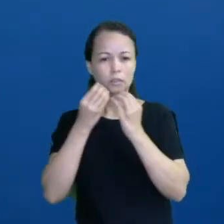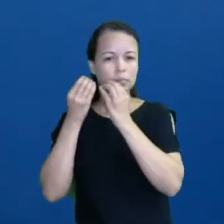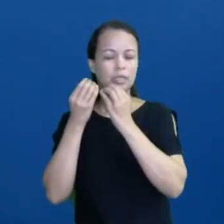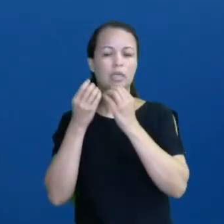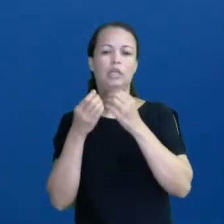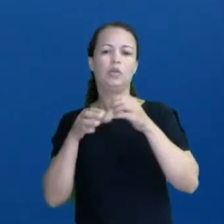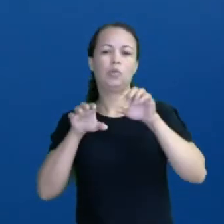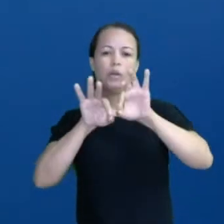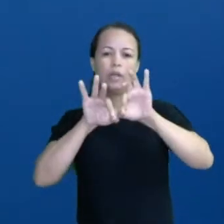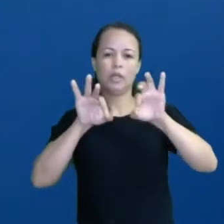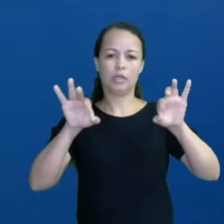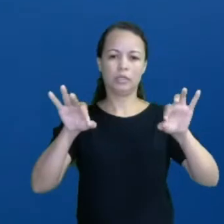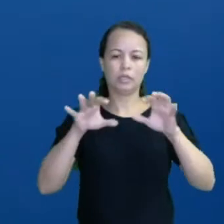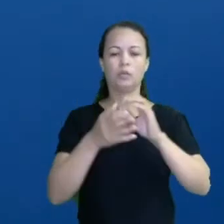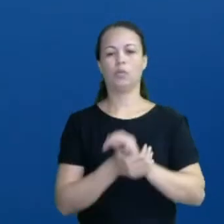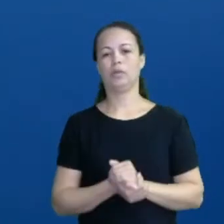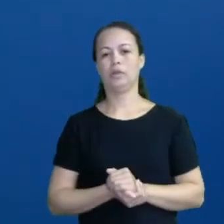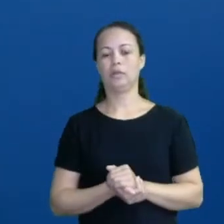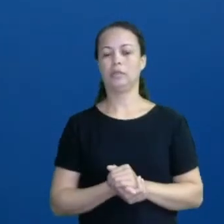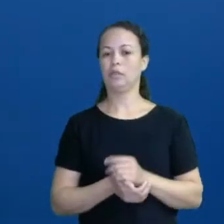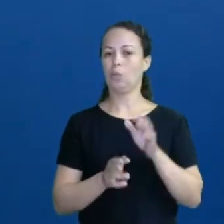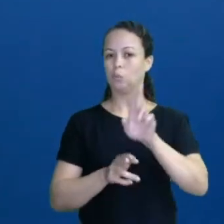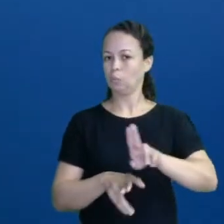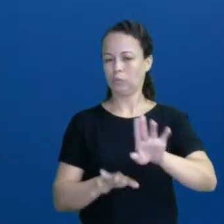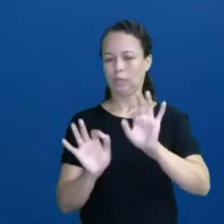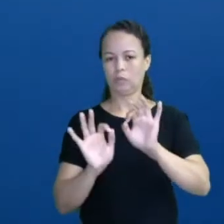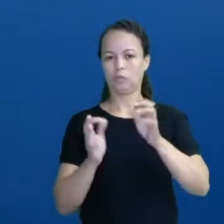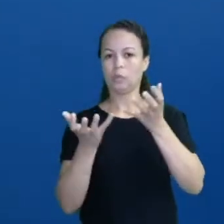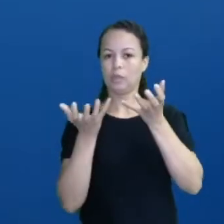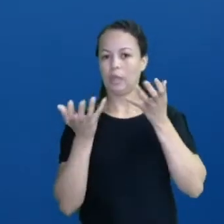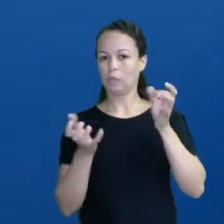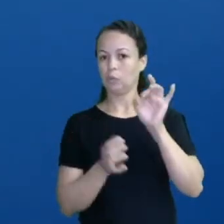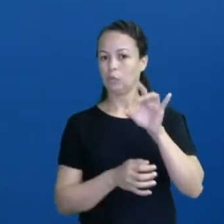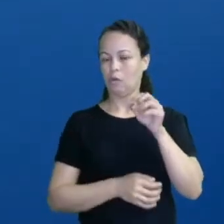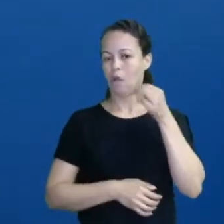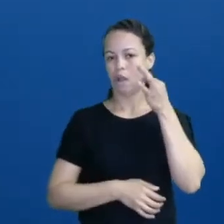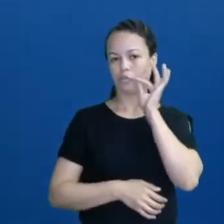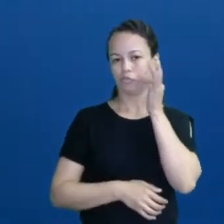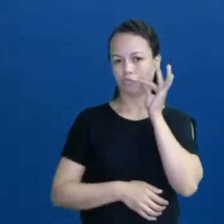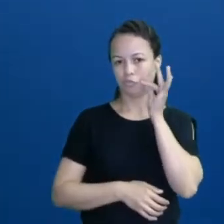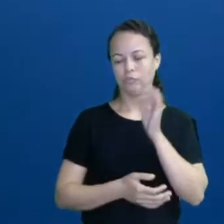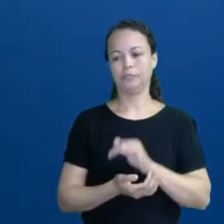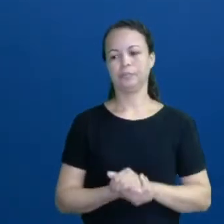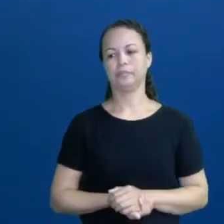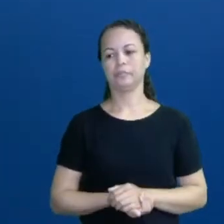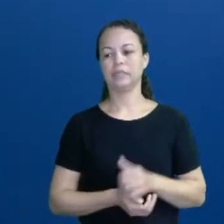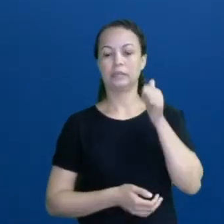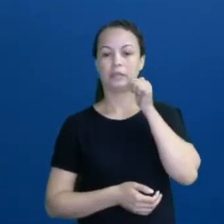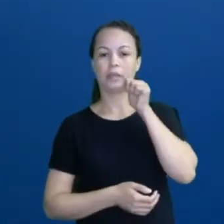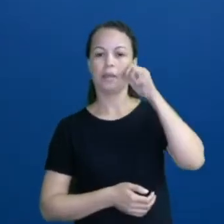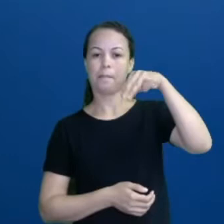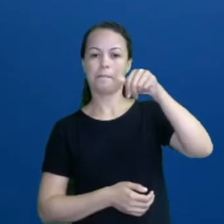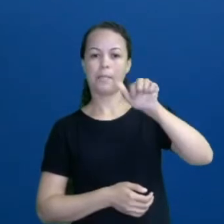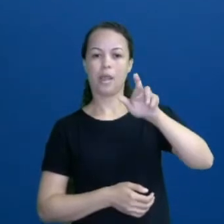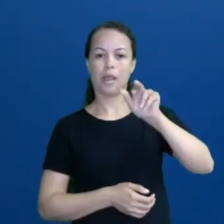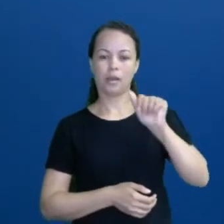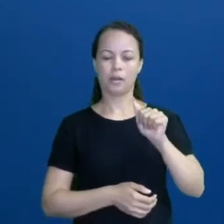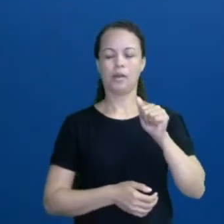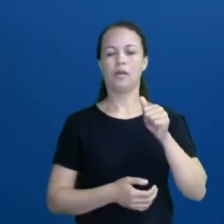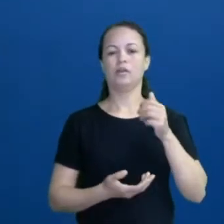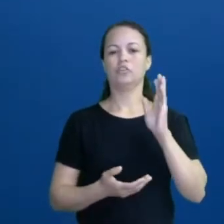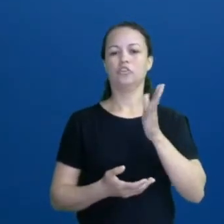porque eu só quero as frutas, tá? Então aqui, ó, a Mara já escreveu aqui